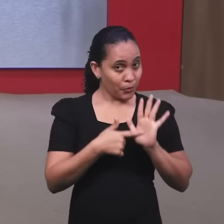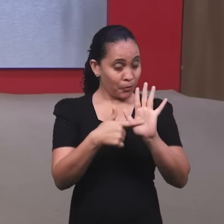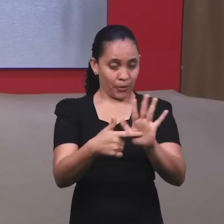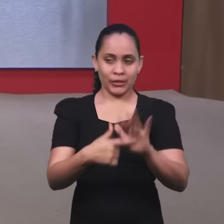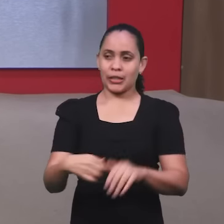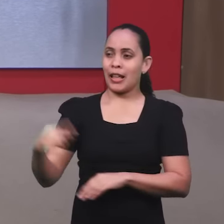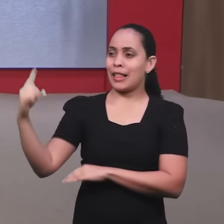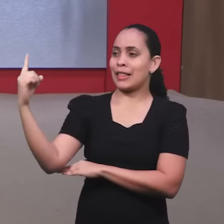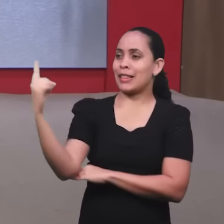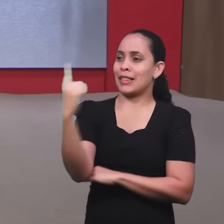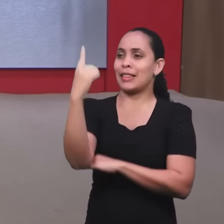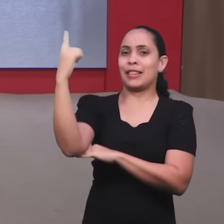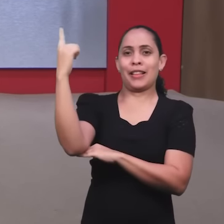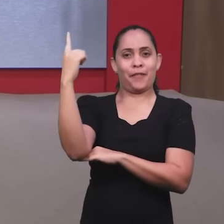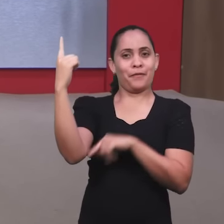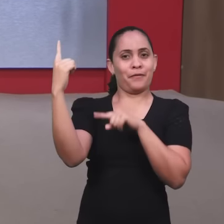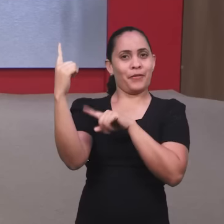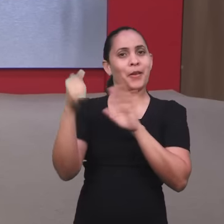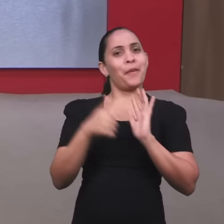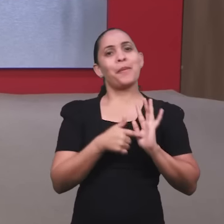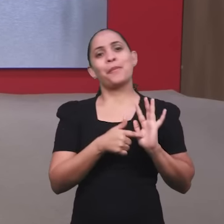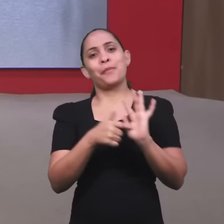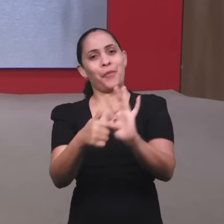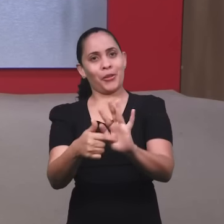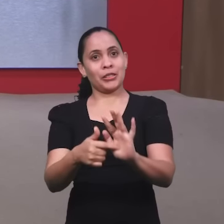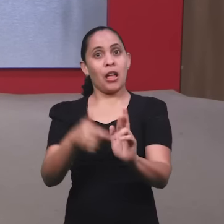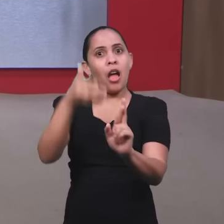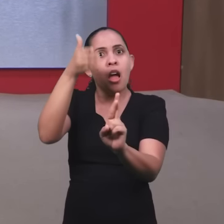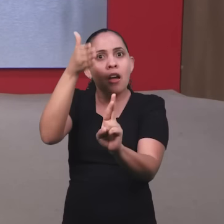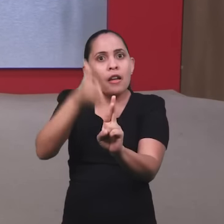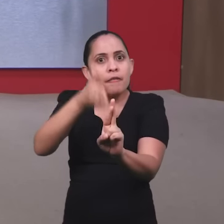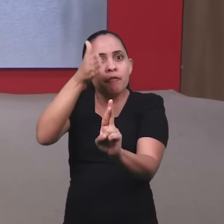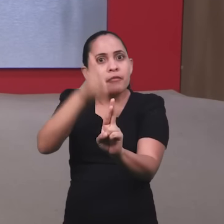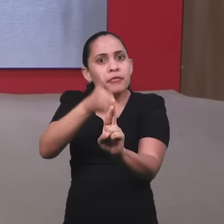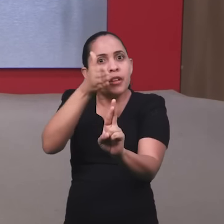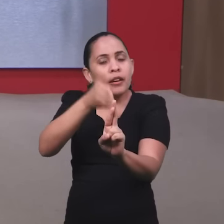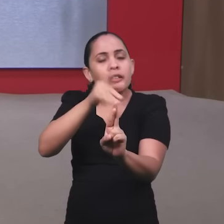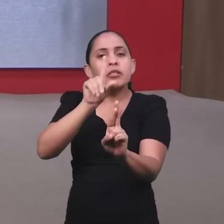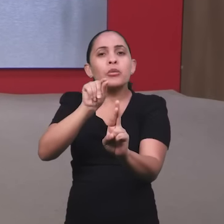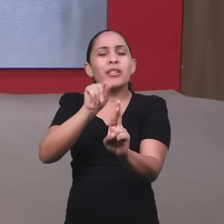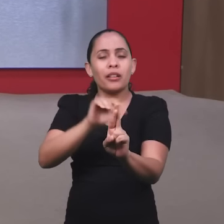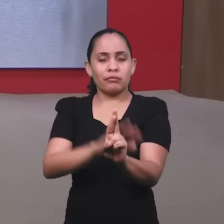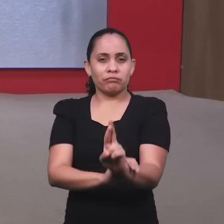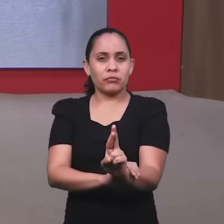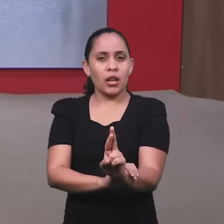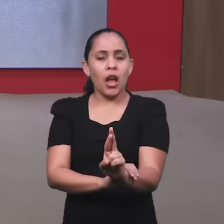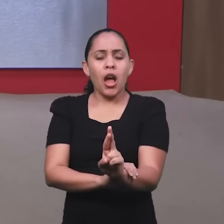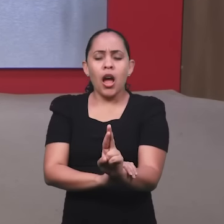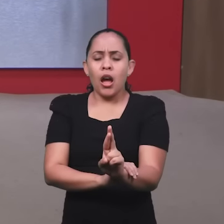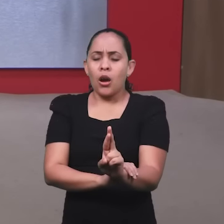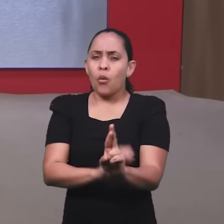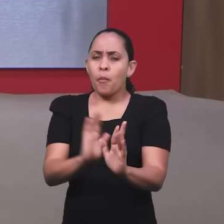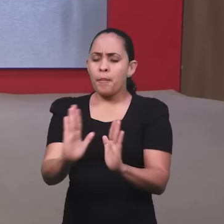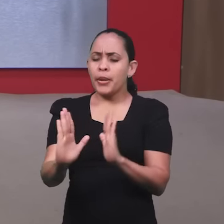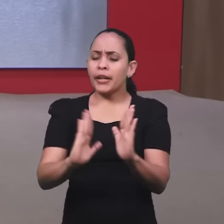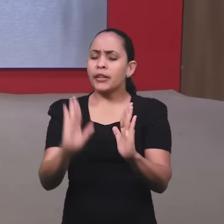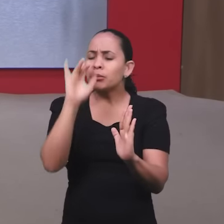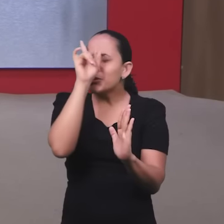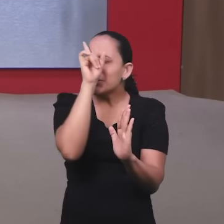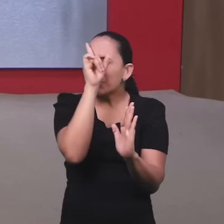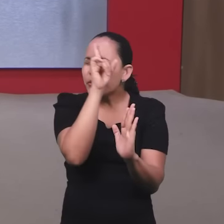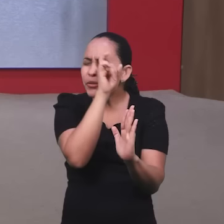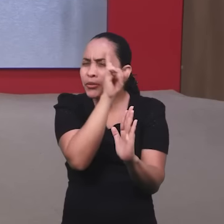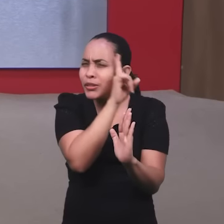Davi começa a fazer referência às dificuldades da sua vida. Ou